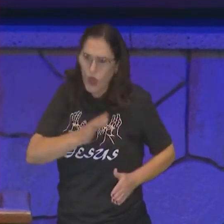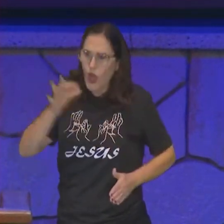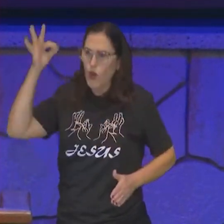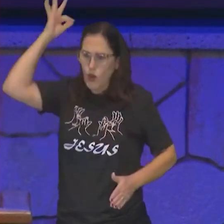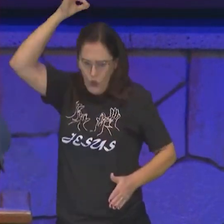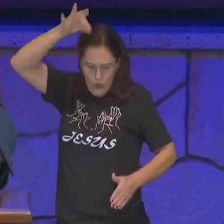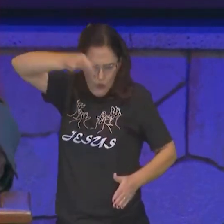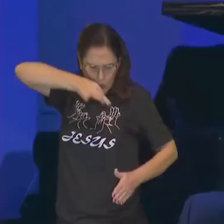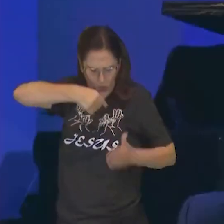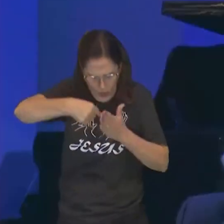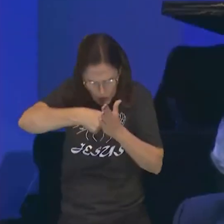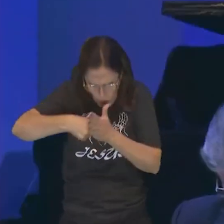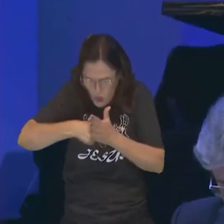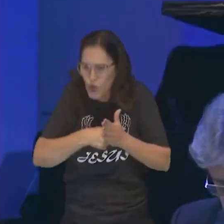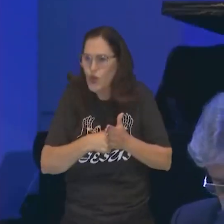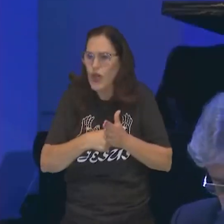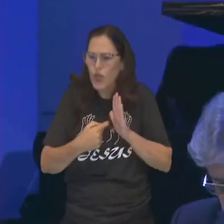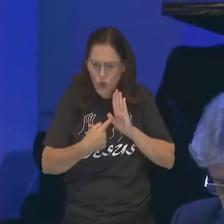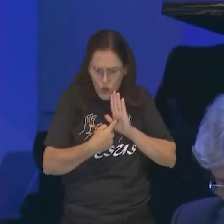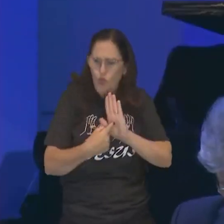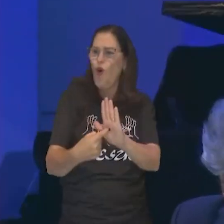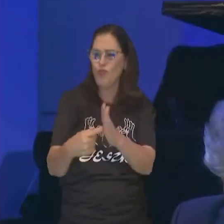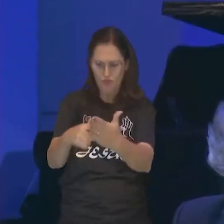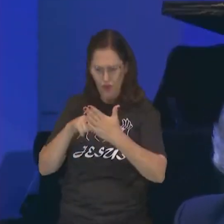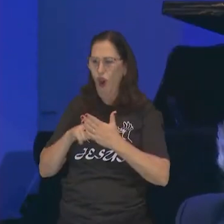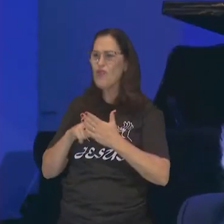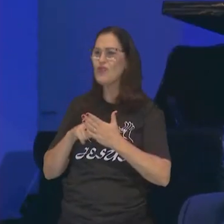Senhor sonde o nosso coração e nos revele